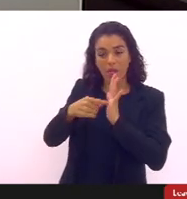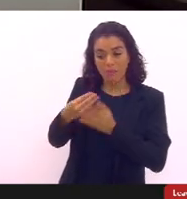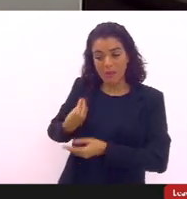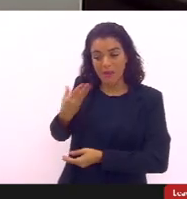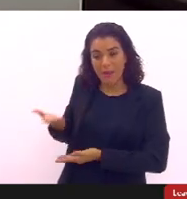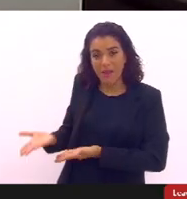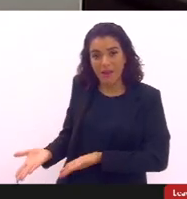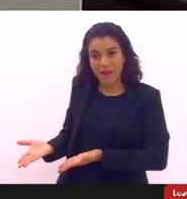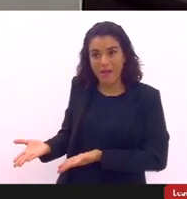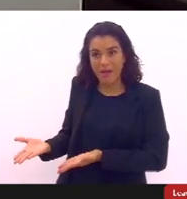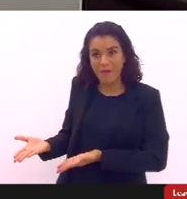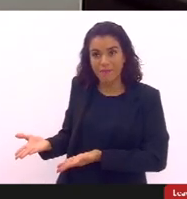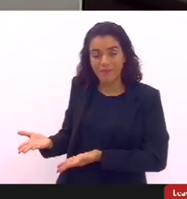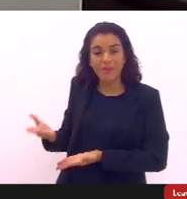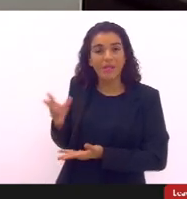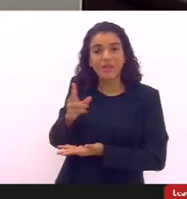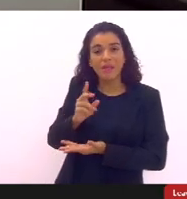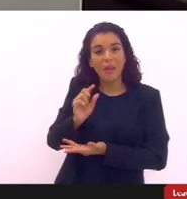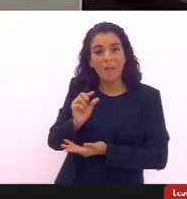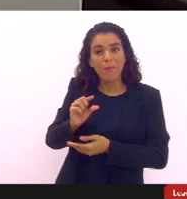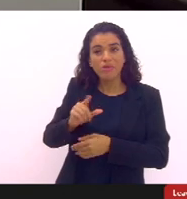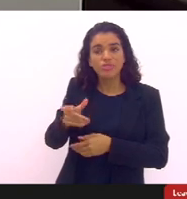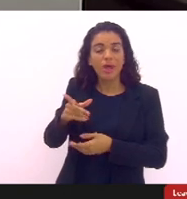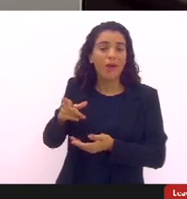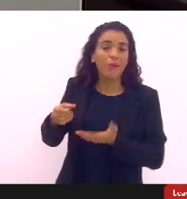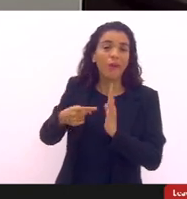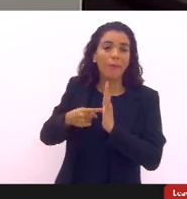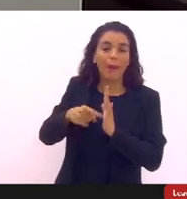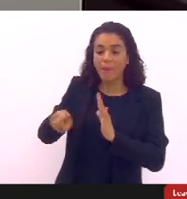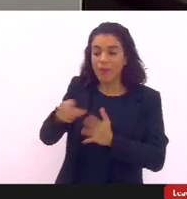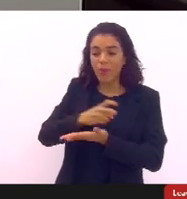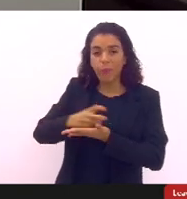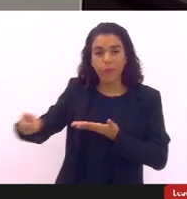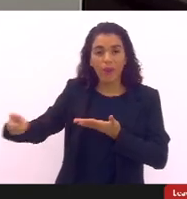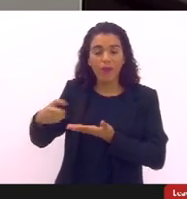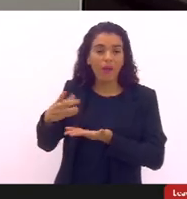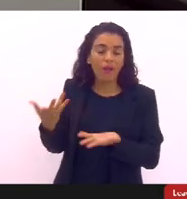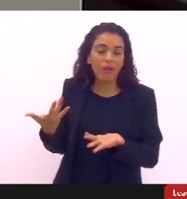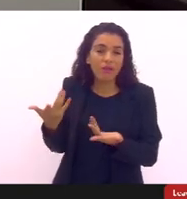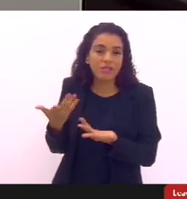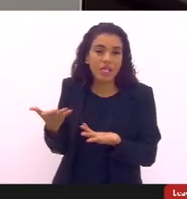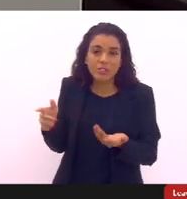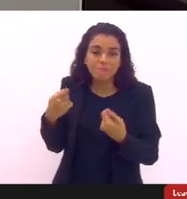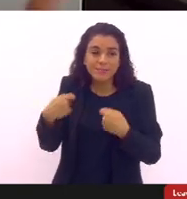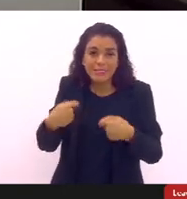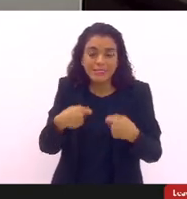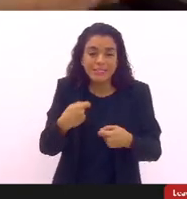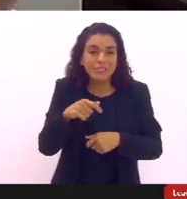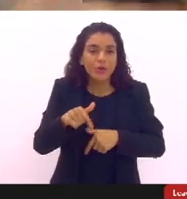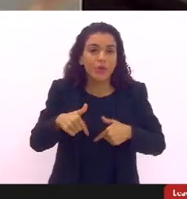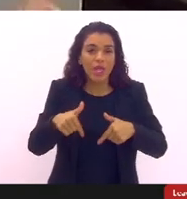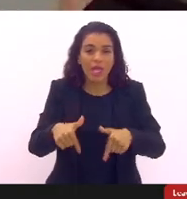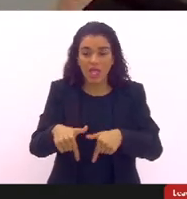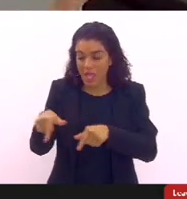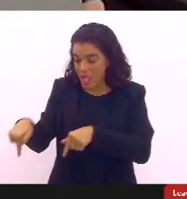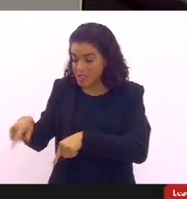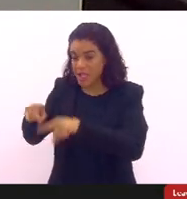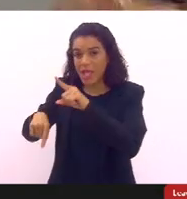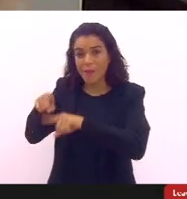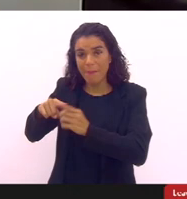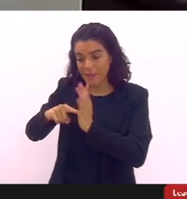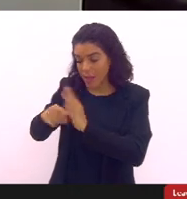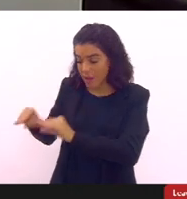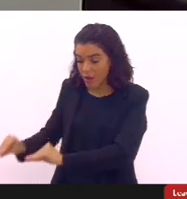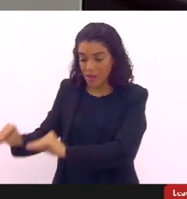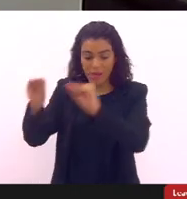está daqui a pouco é um equipamento obsoleto que não vai conseguir resolver. E o que a gente precisa fazer, o que é? Tirar esse equipamento de